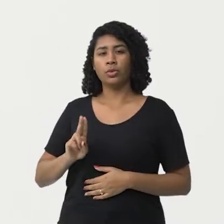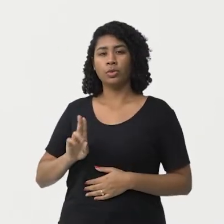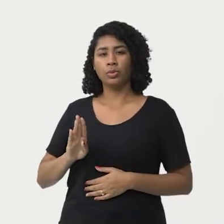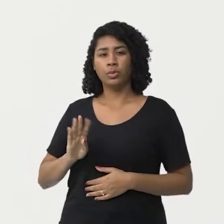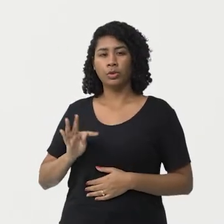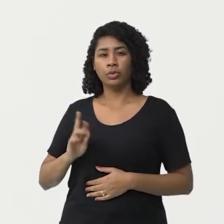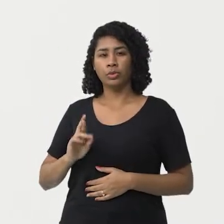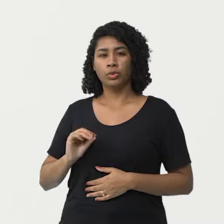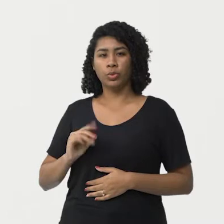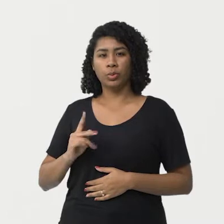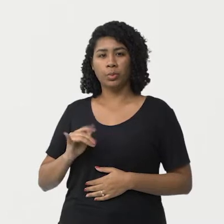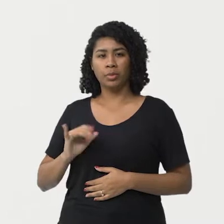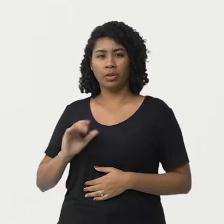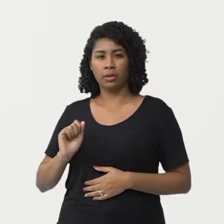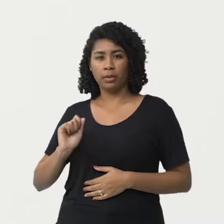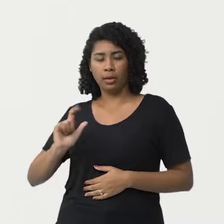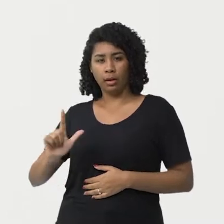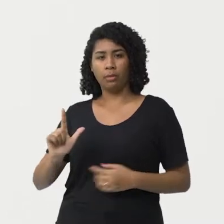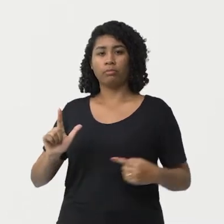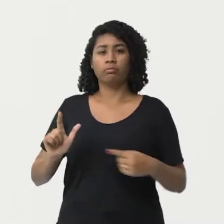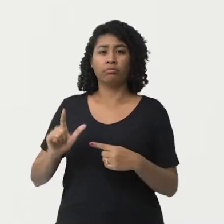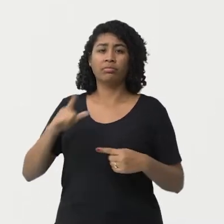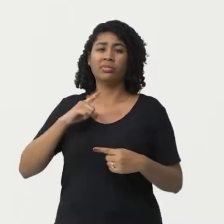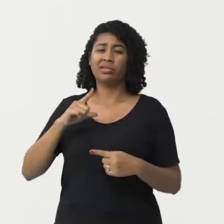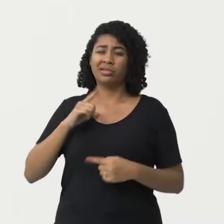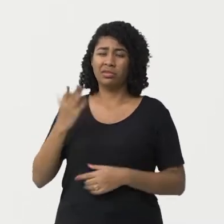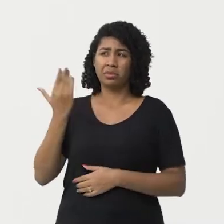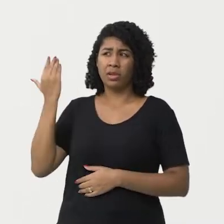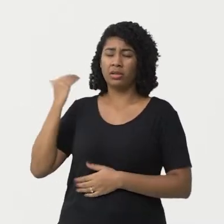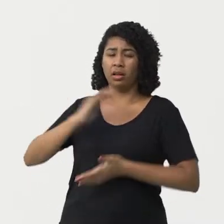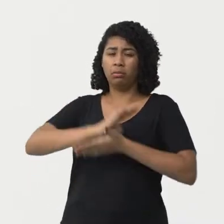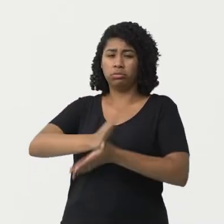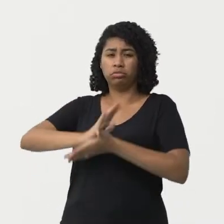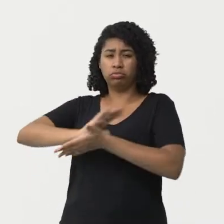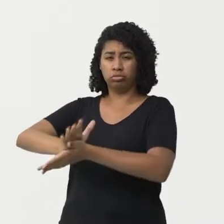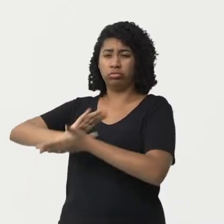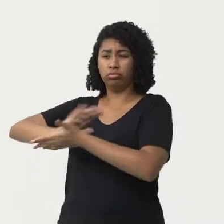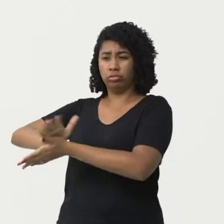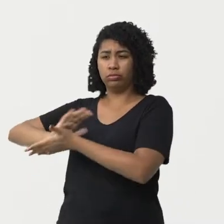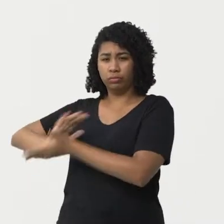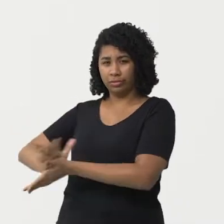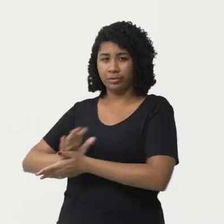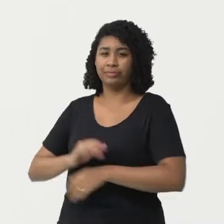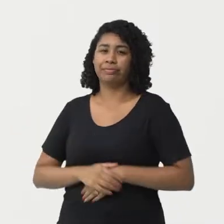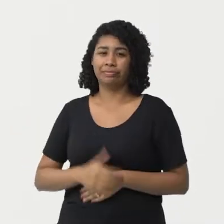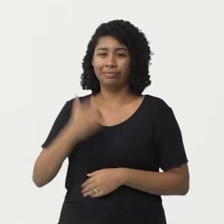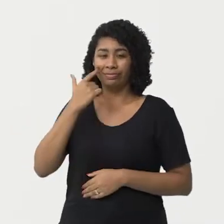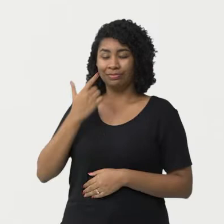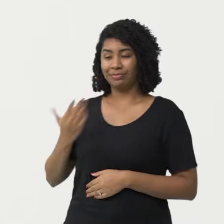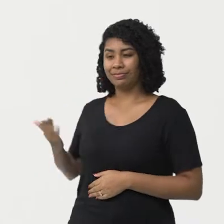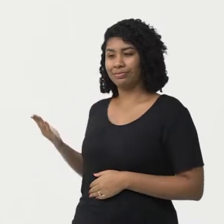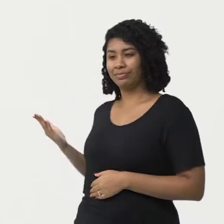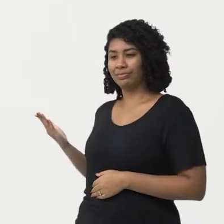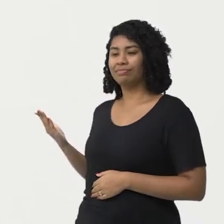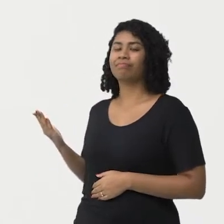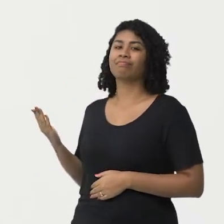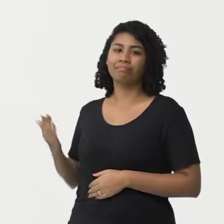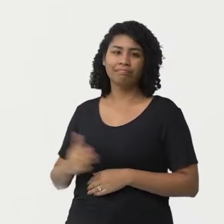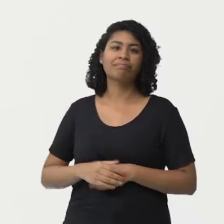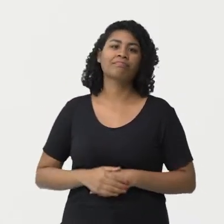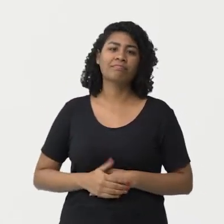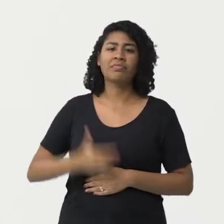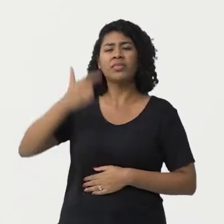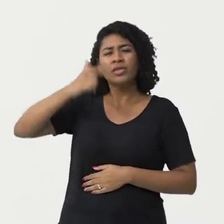ok? Com uma vegetação, ela foi bastante devastada. Olha só, outra formação vegetal do nosso Brasil que vem